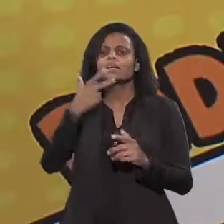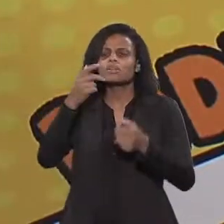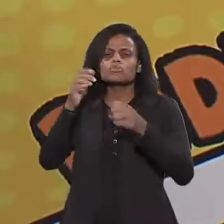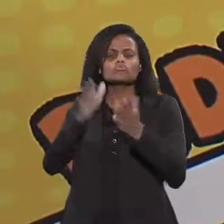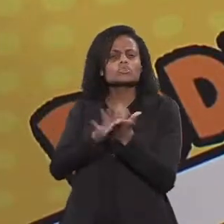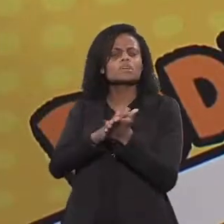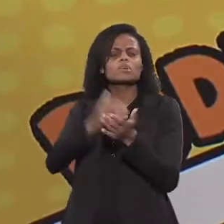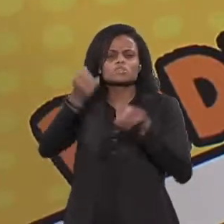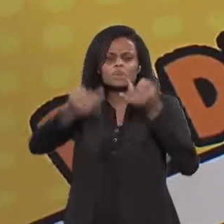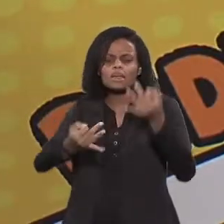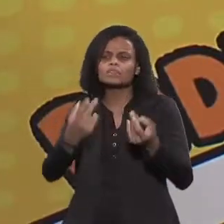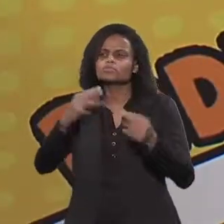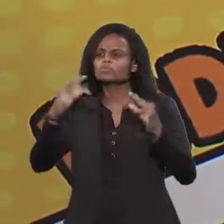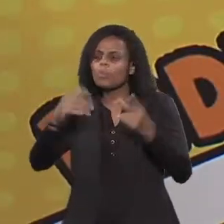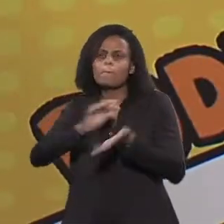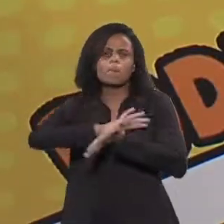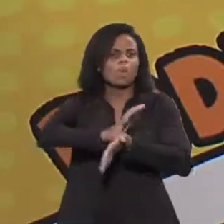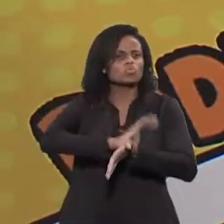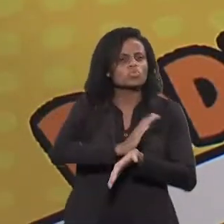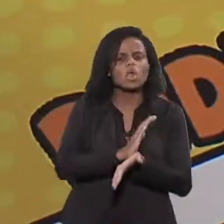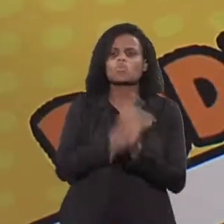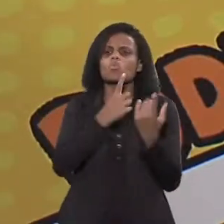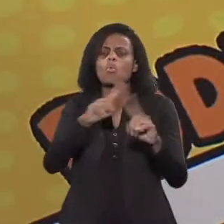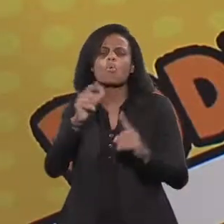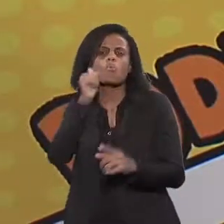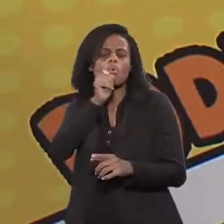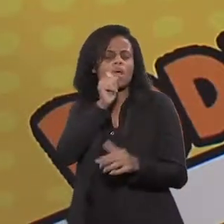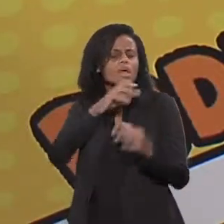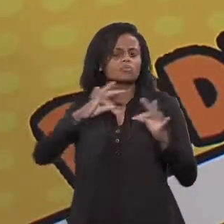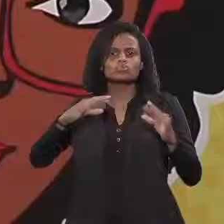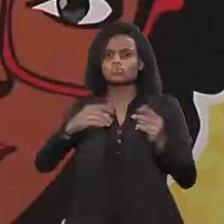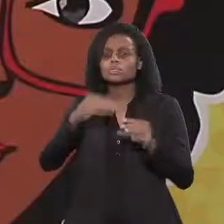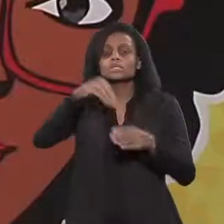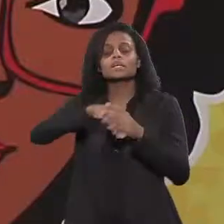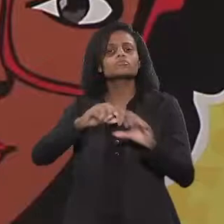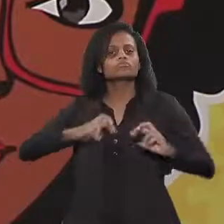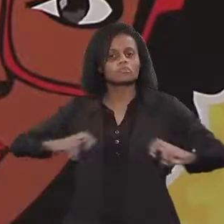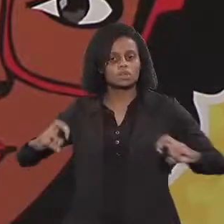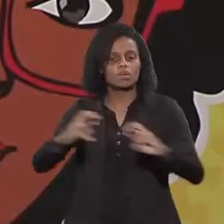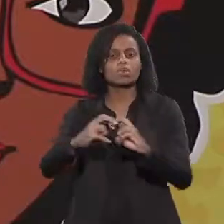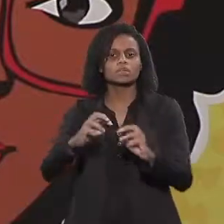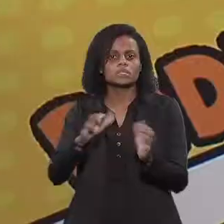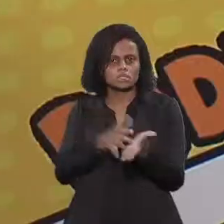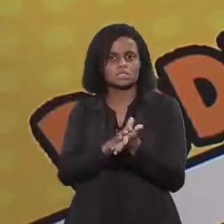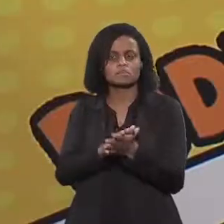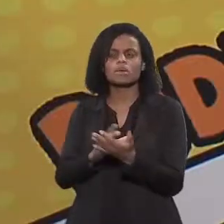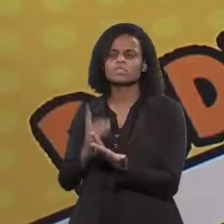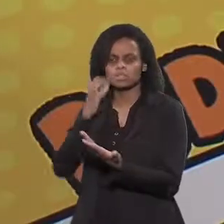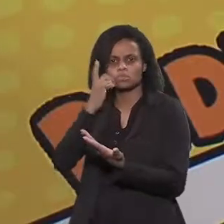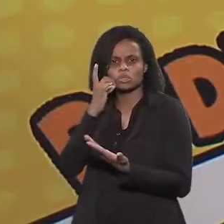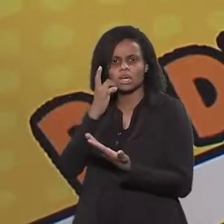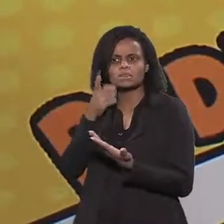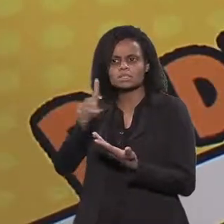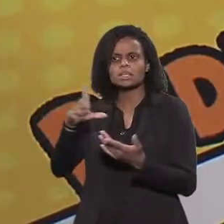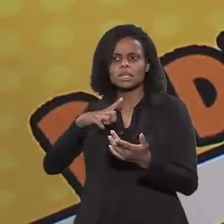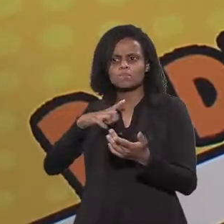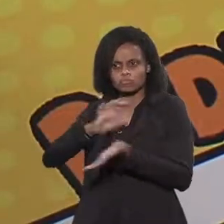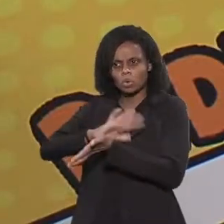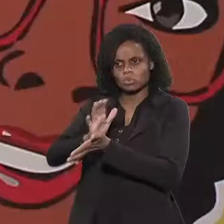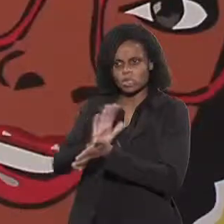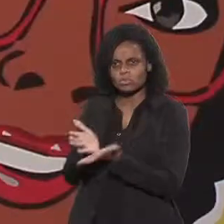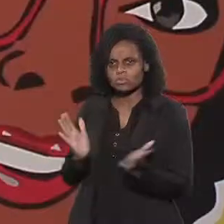os preconceitos que essa mulher sofreu dentro da roda de samba, por exemplo. Como deputada, já passou também por questões como